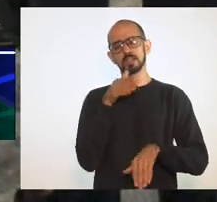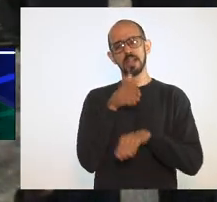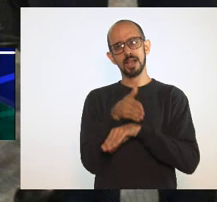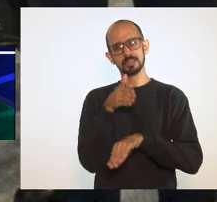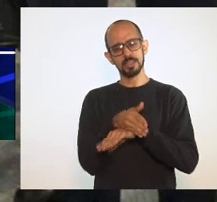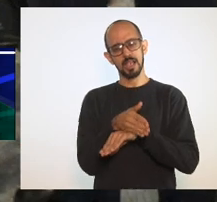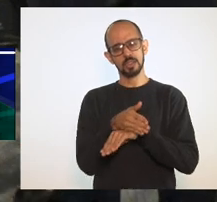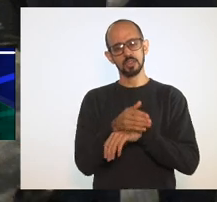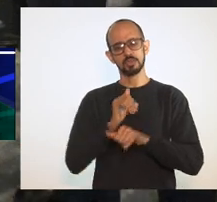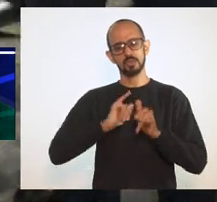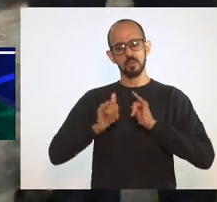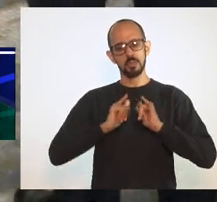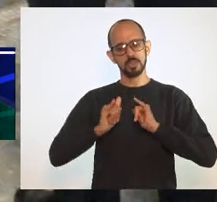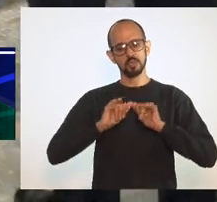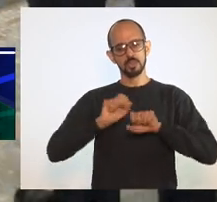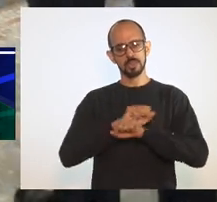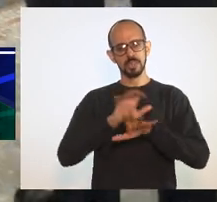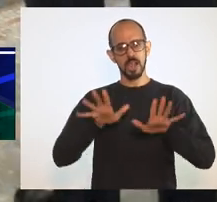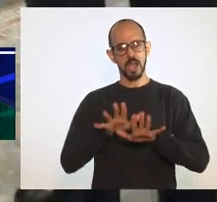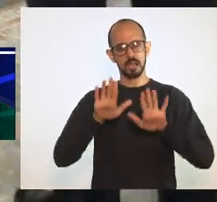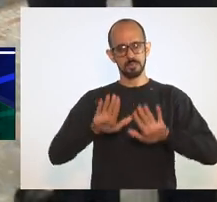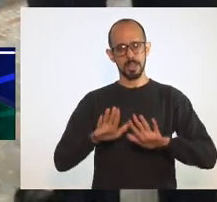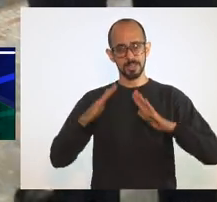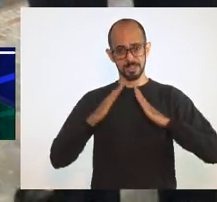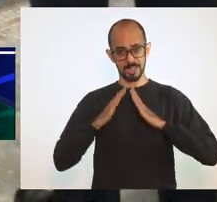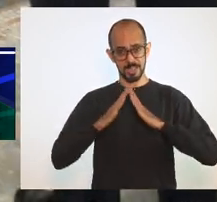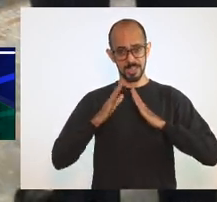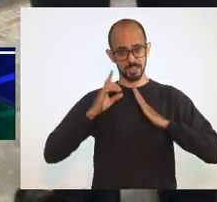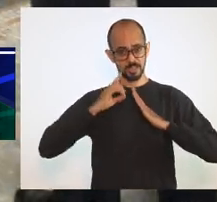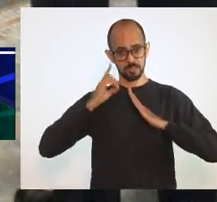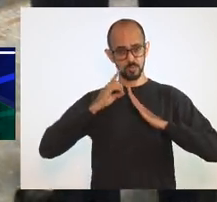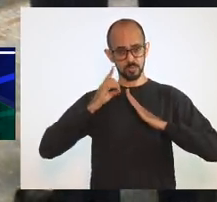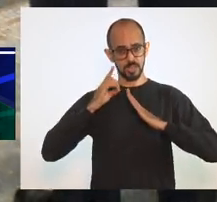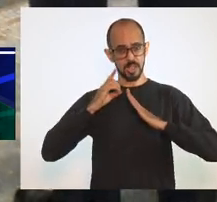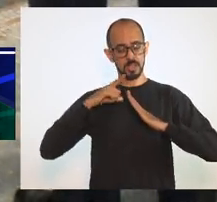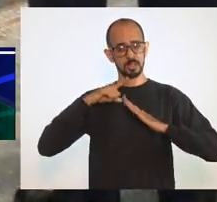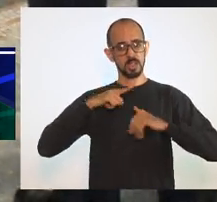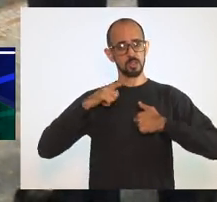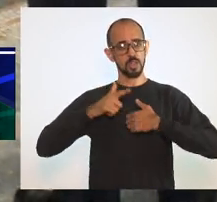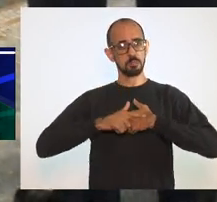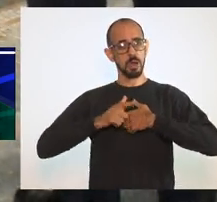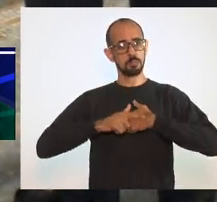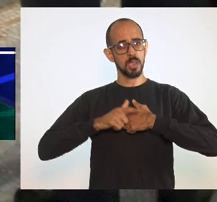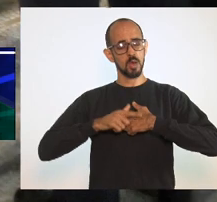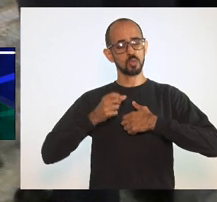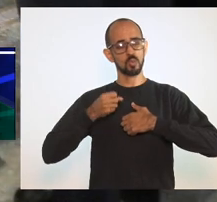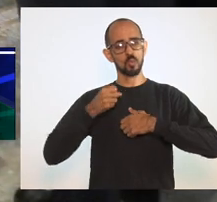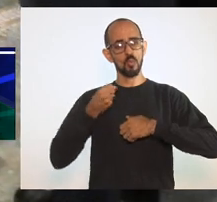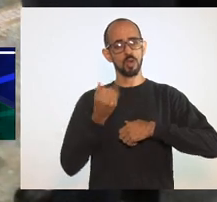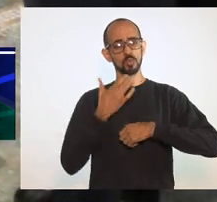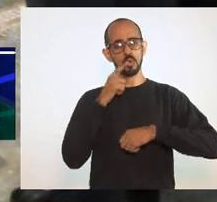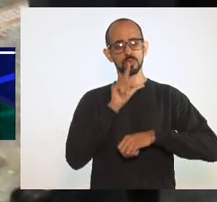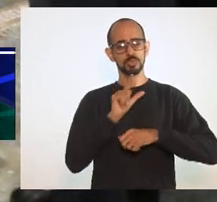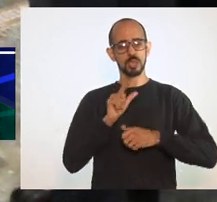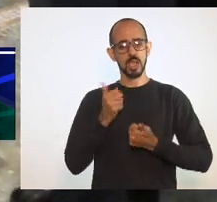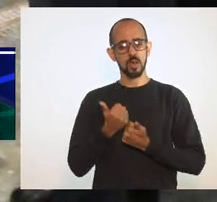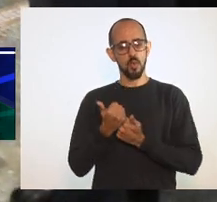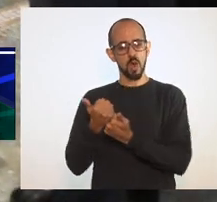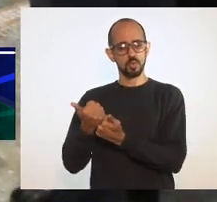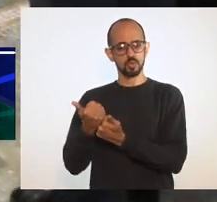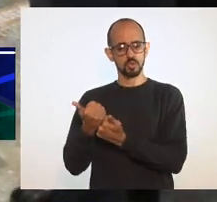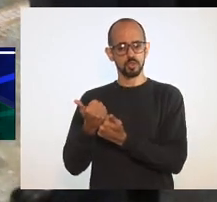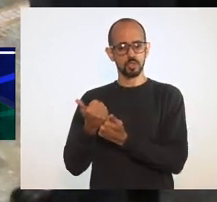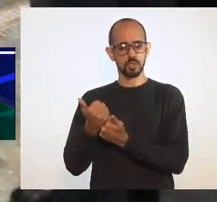transparência, mas essa casa, sem dúvida nenhuma, cumpre o seu papel quando garante o auxílio emergencial e garante renda para